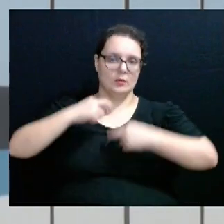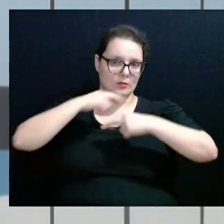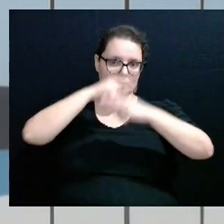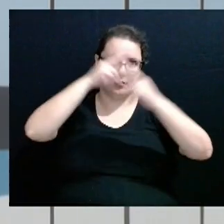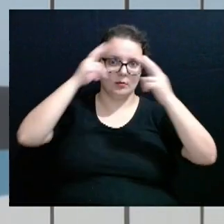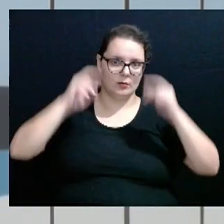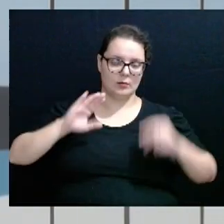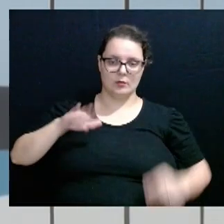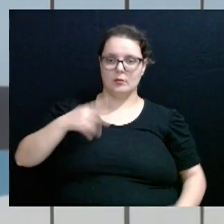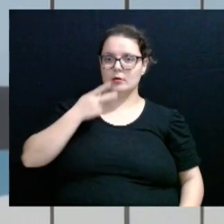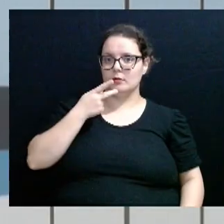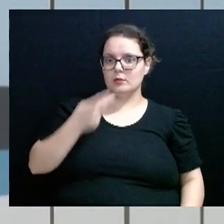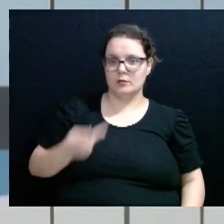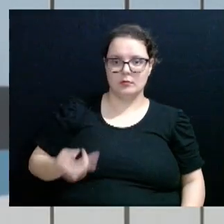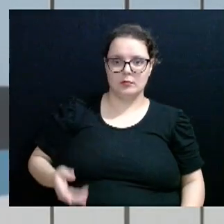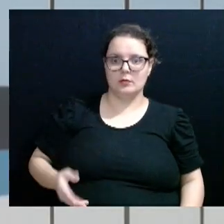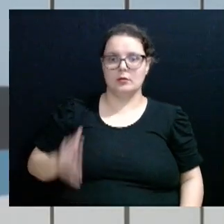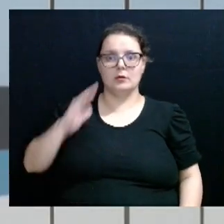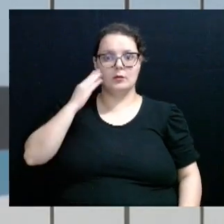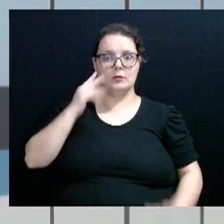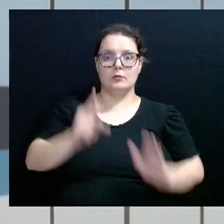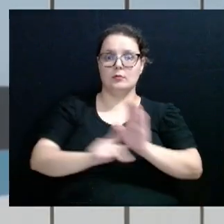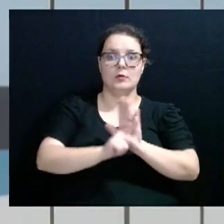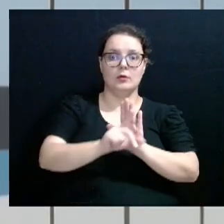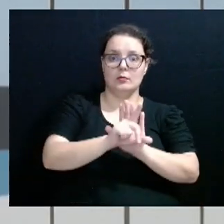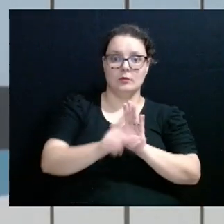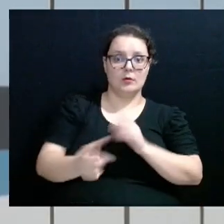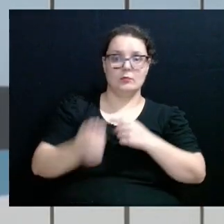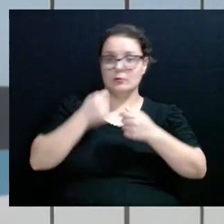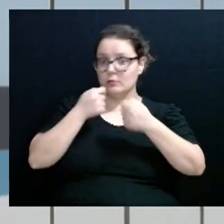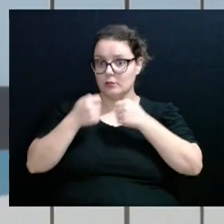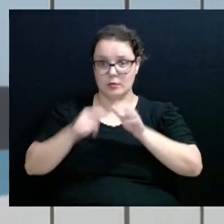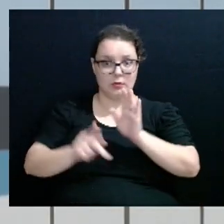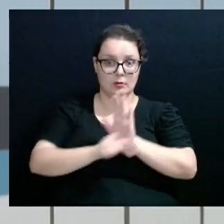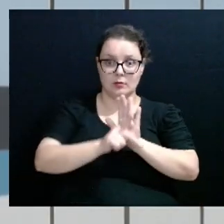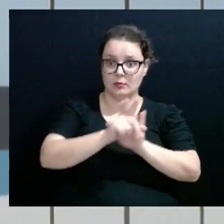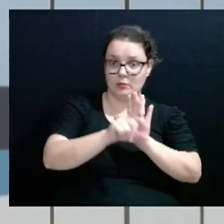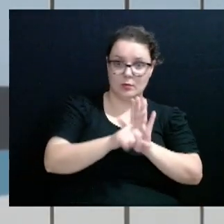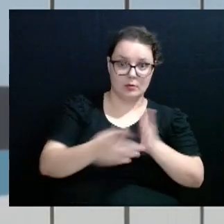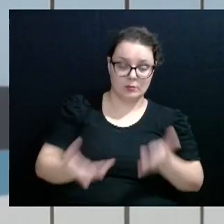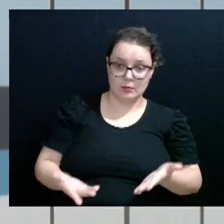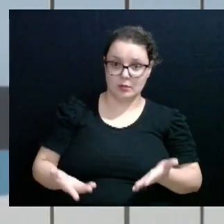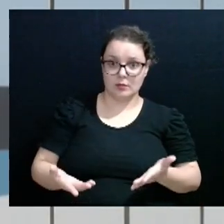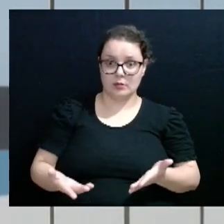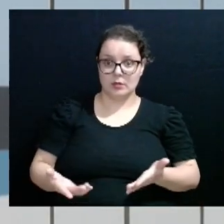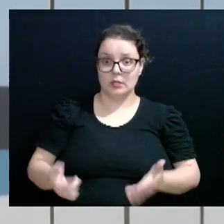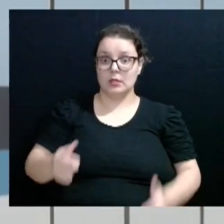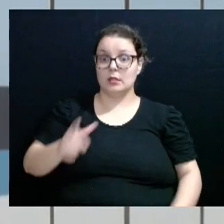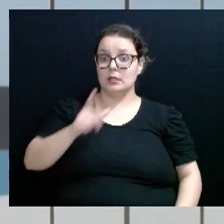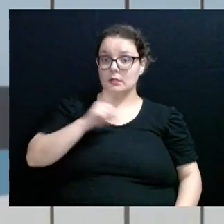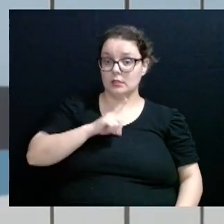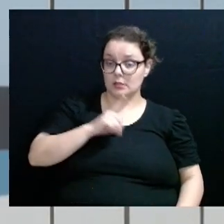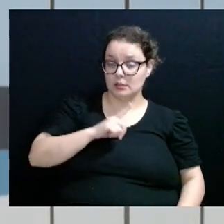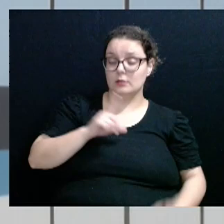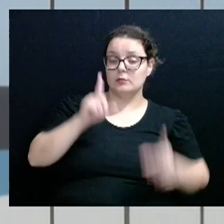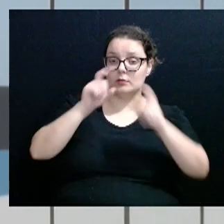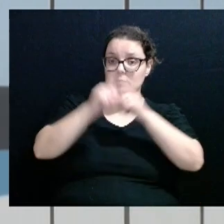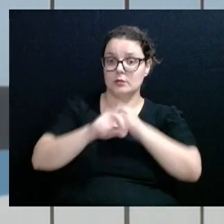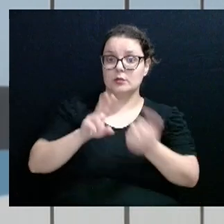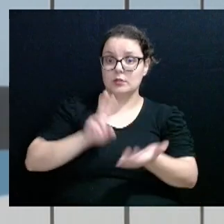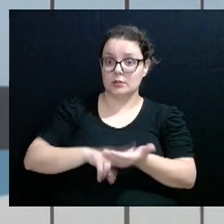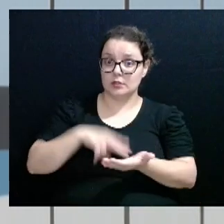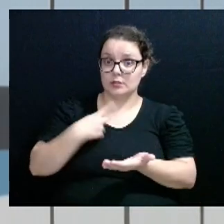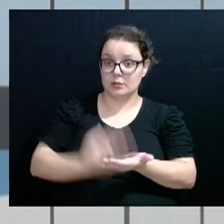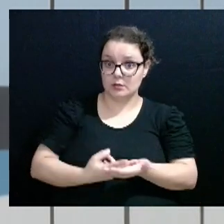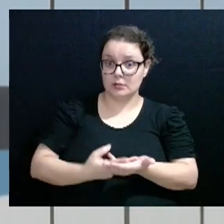um projeto de lei, fazer uma reportagem sobre um projeto de lei, a gente ainda tem dificuldade de traduzir para a nossa população